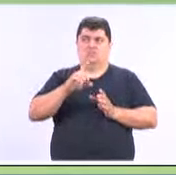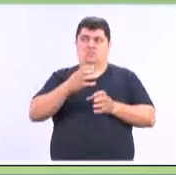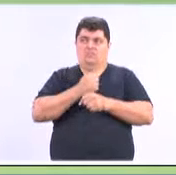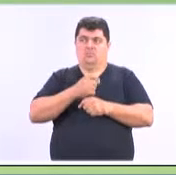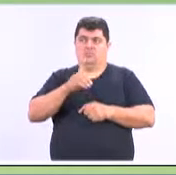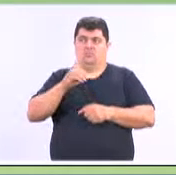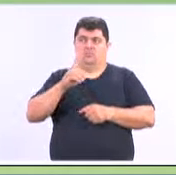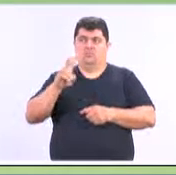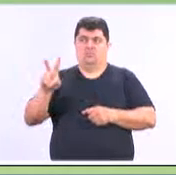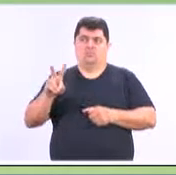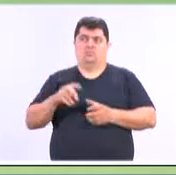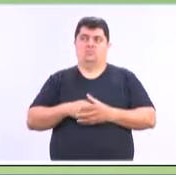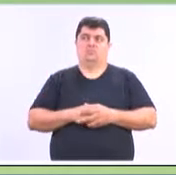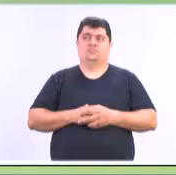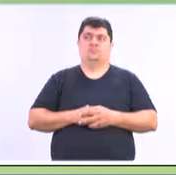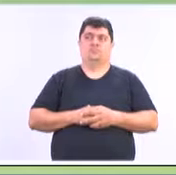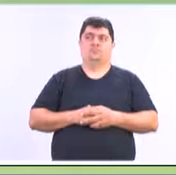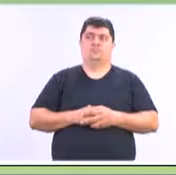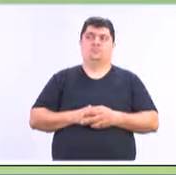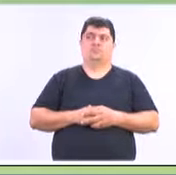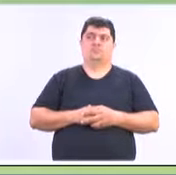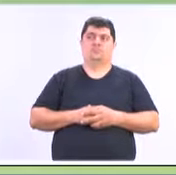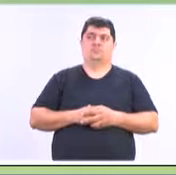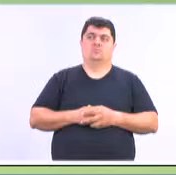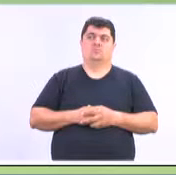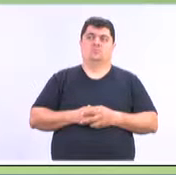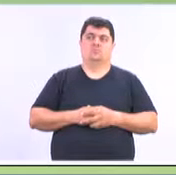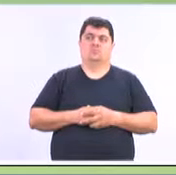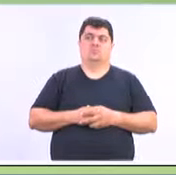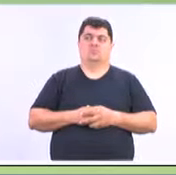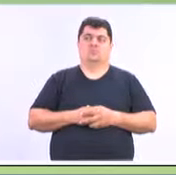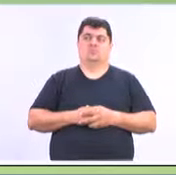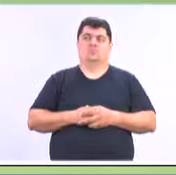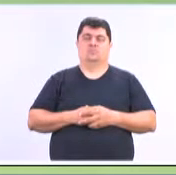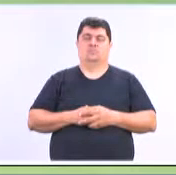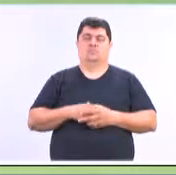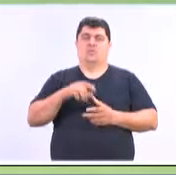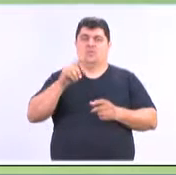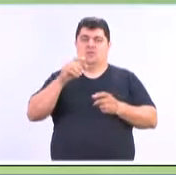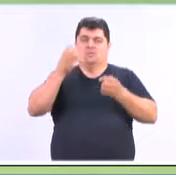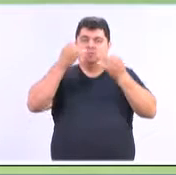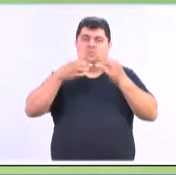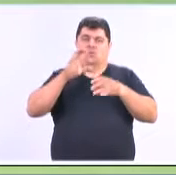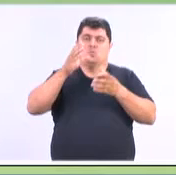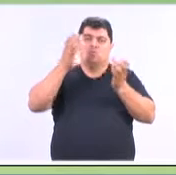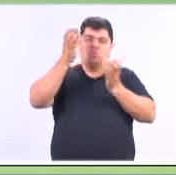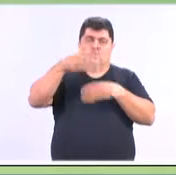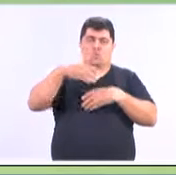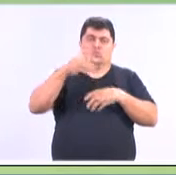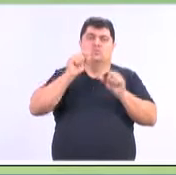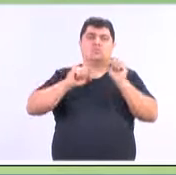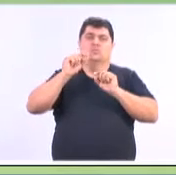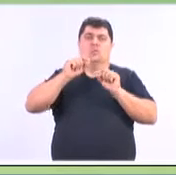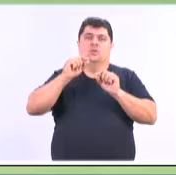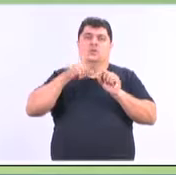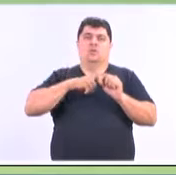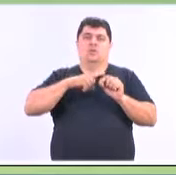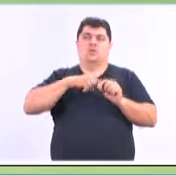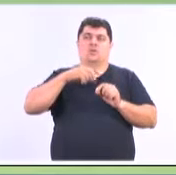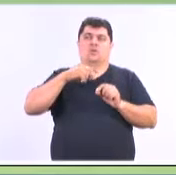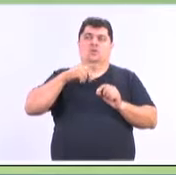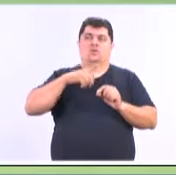deduções das vendas. E a gente vai falando de concurso, a gente está falando do que nos remete ao cálculo do resultado bruto, quando vem uma questão que diz